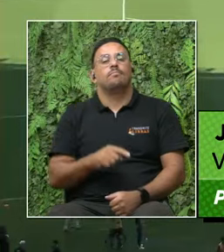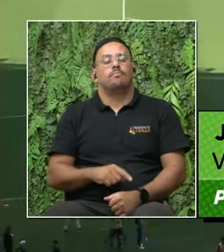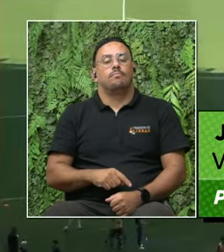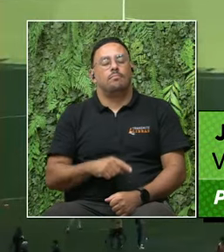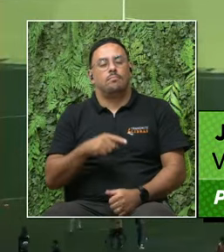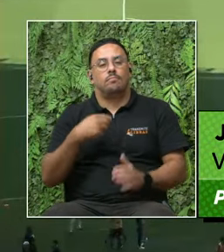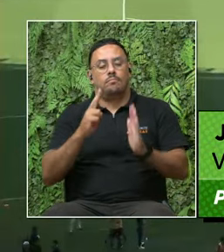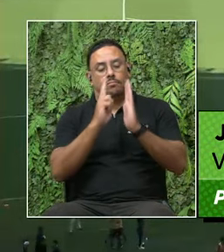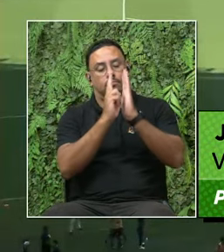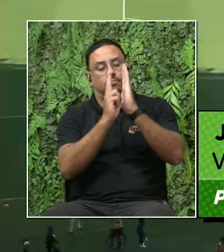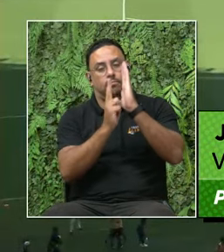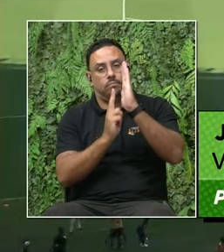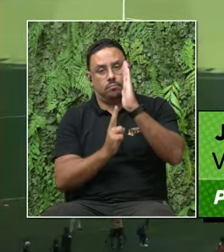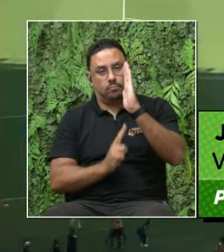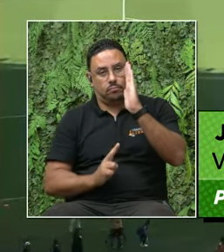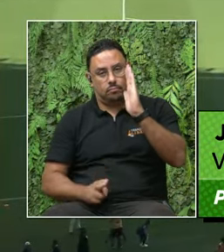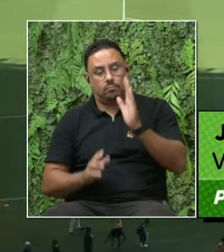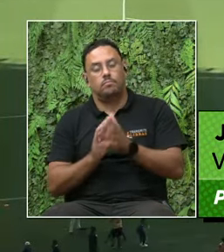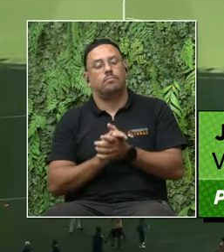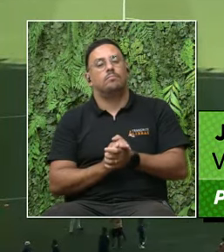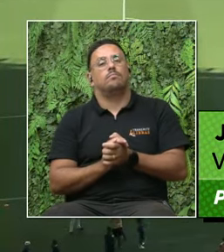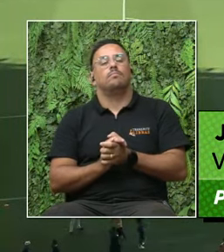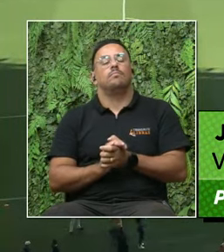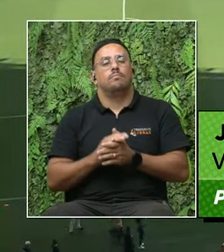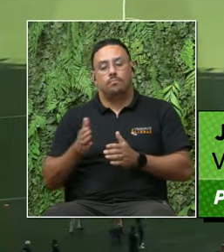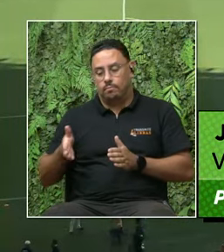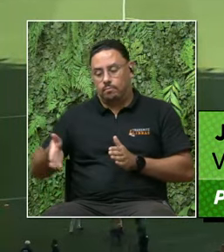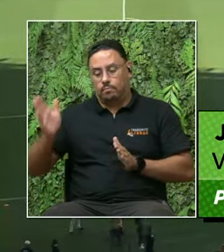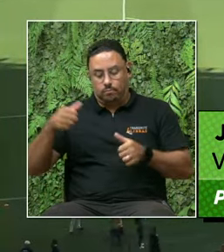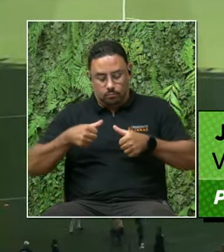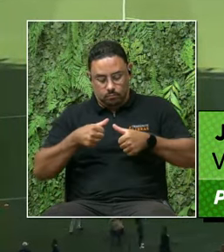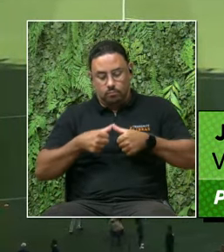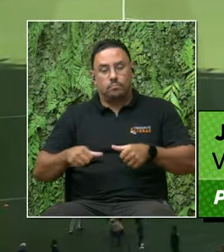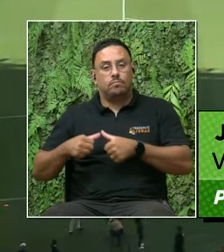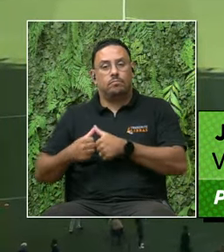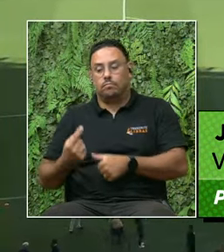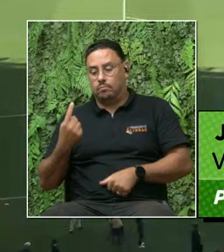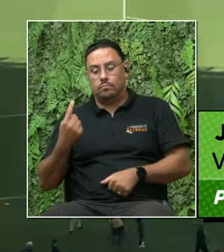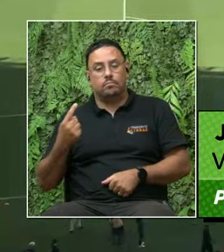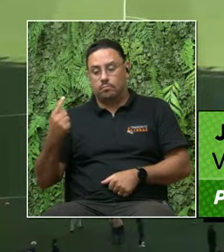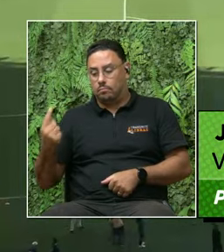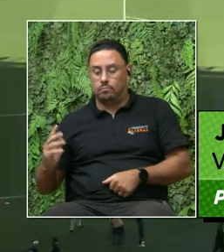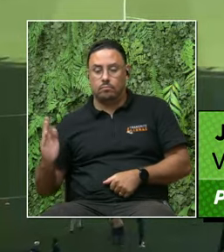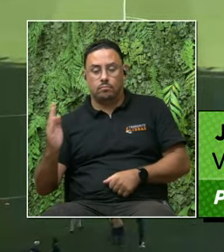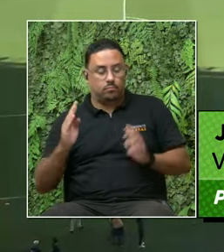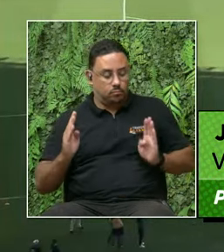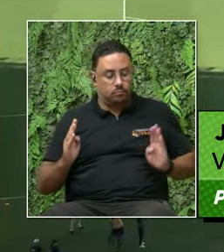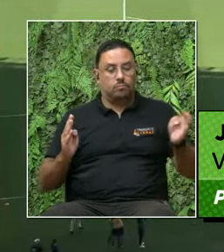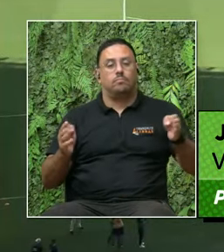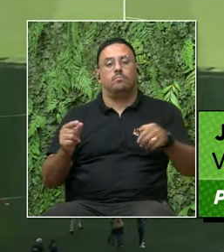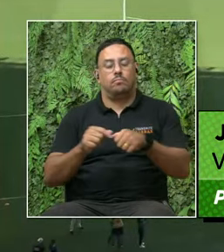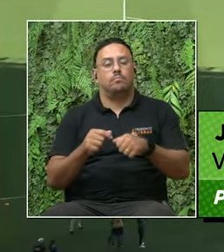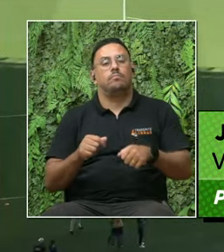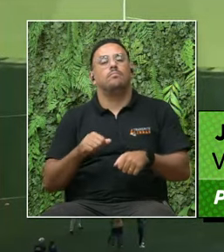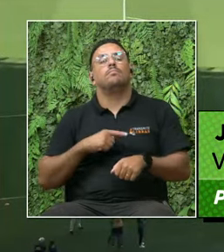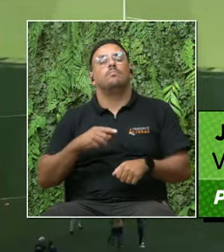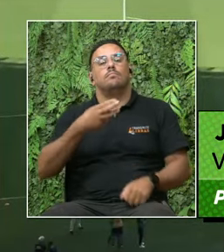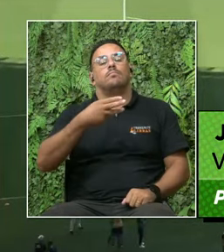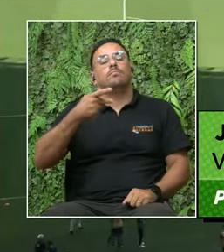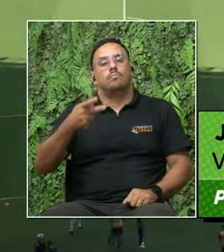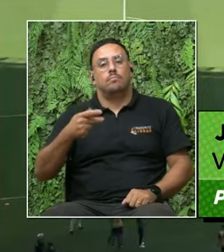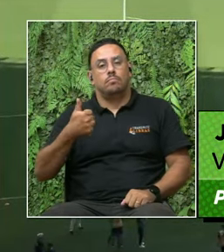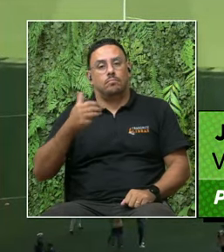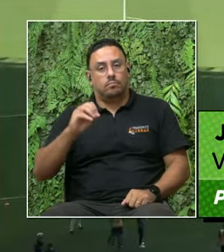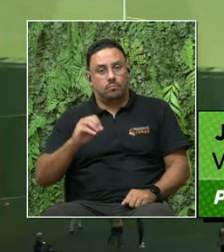neras 5 zivaldo 3 Marlon 29 Romero 16 Lucas Silva o Vital tem a s Mateus Pereira